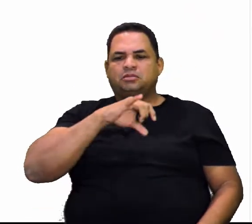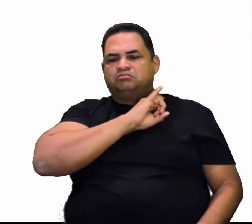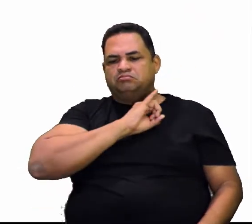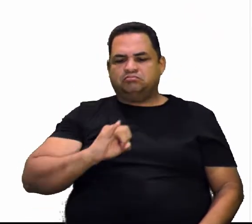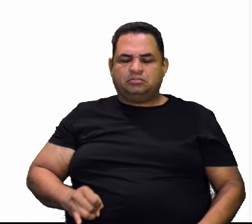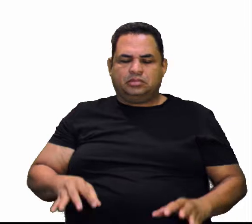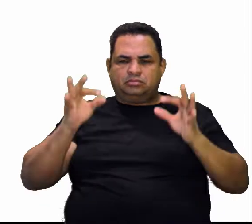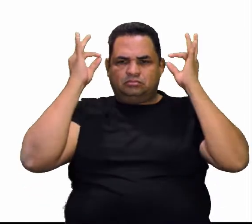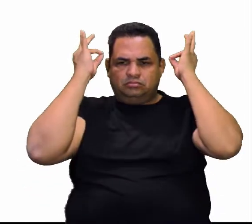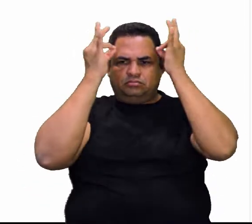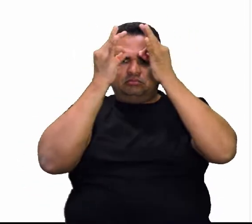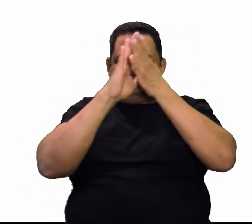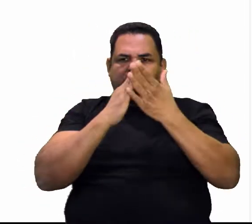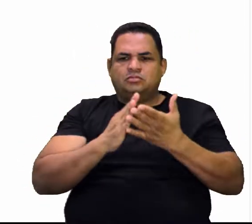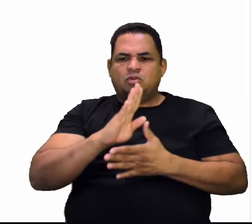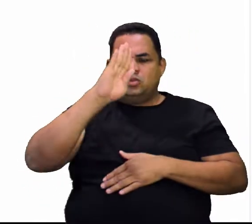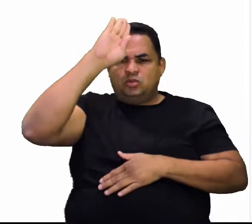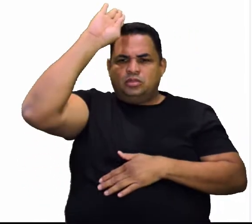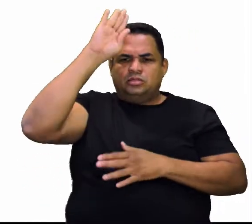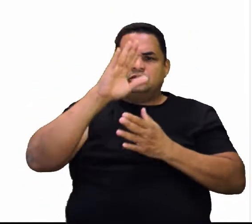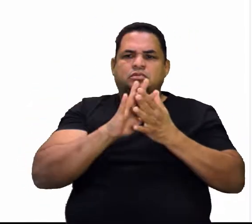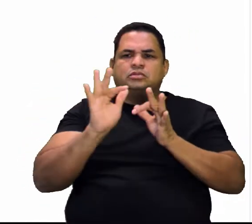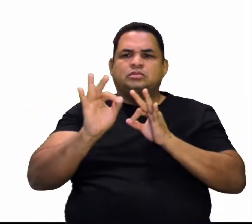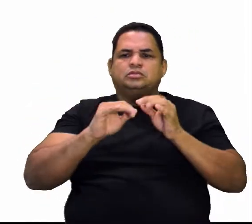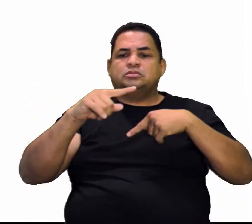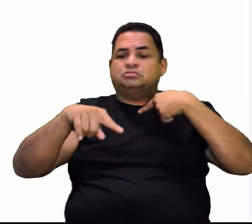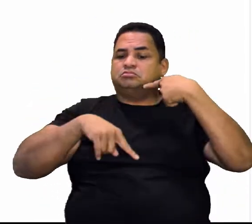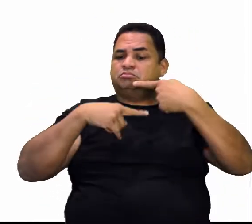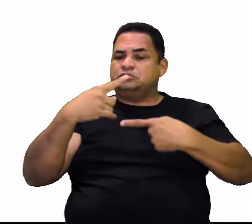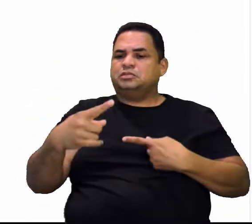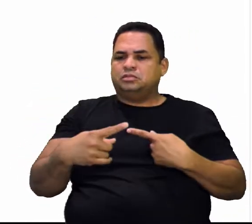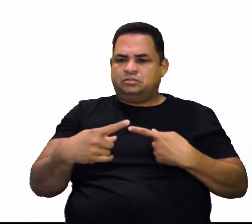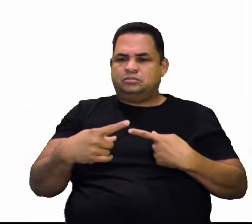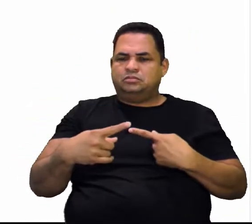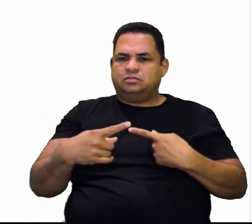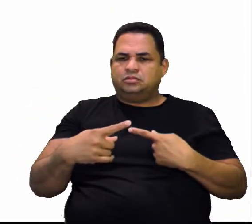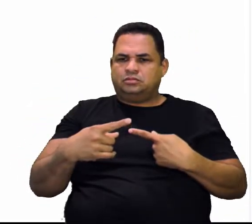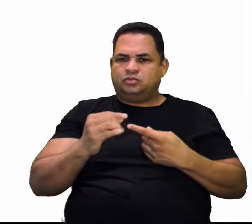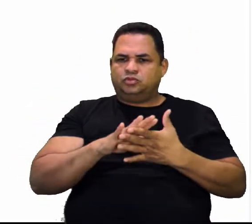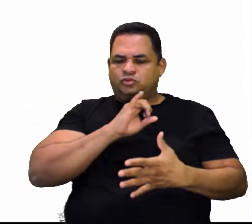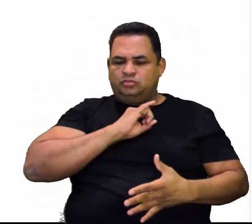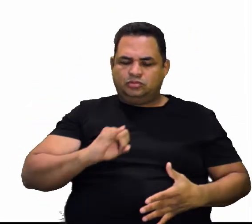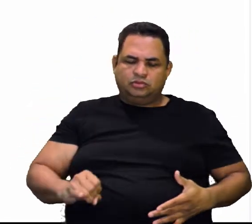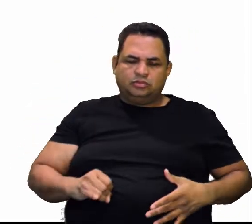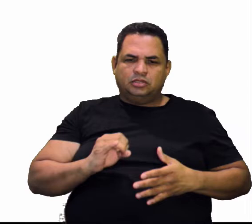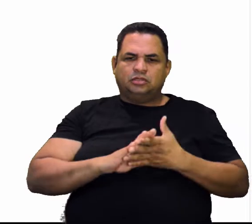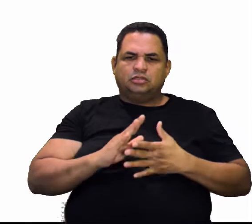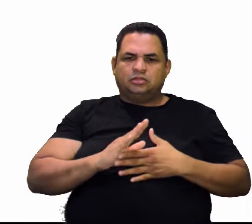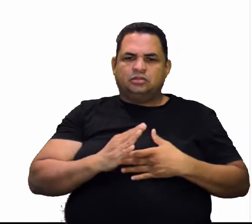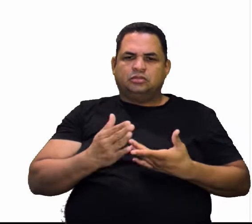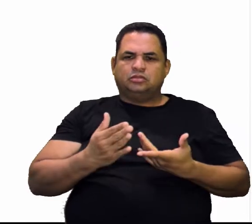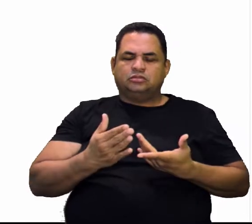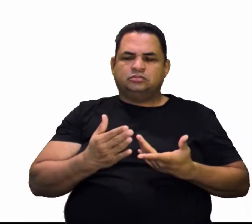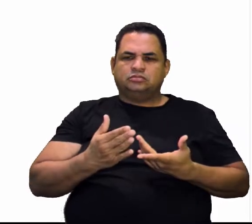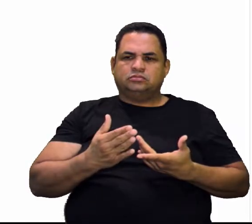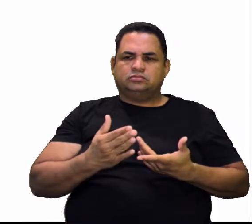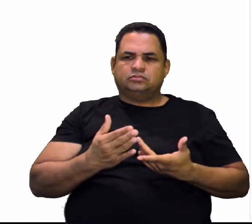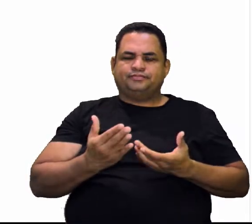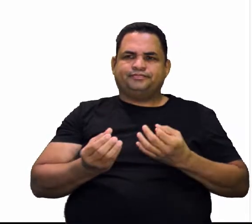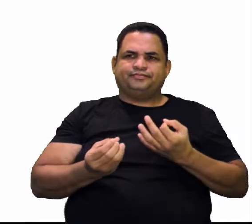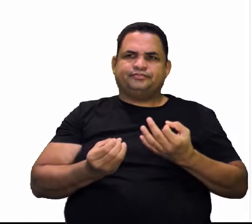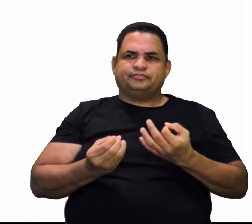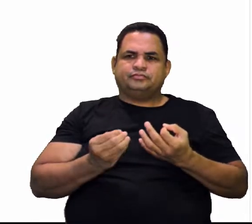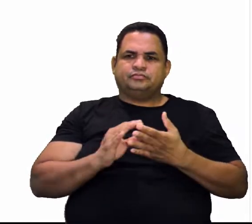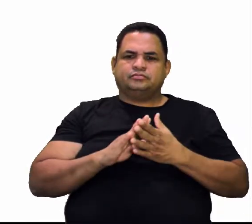Grego e tudo. Veja aí que Roma ela vai ser bem depois do Império Grego. Do Império Grego, não,